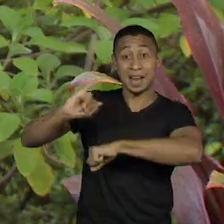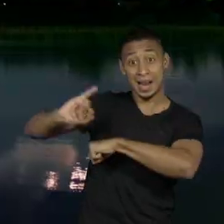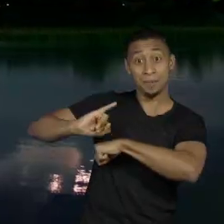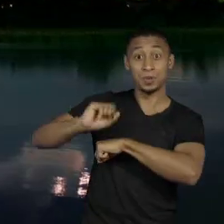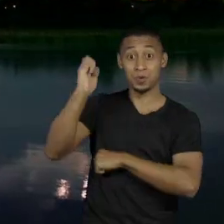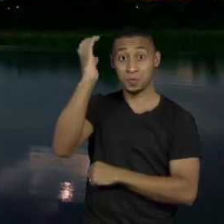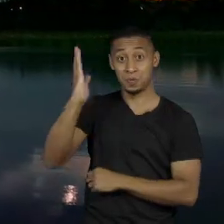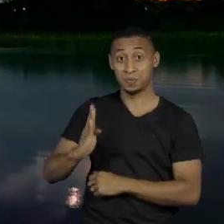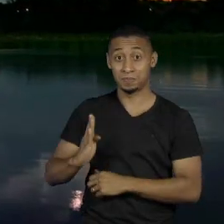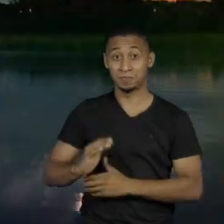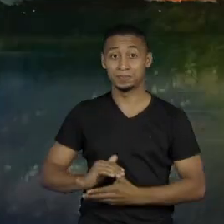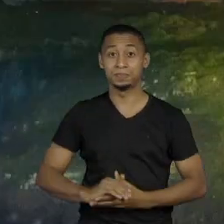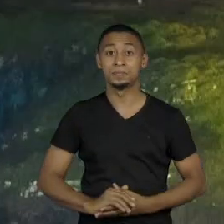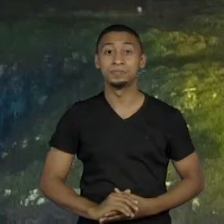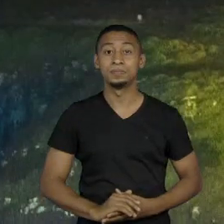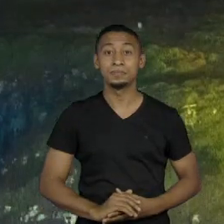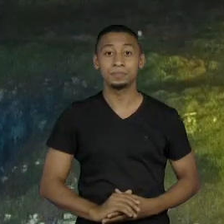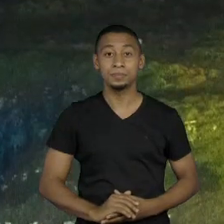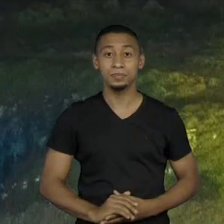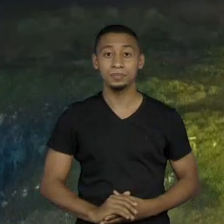país.